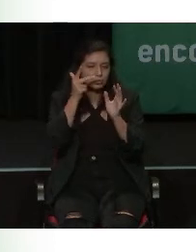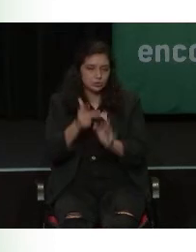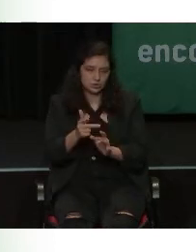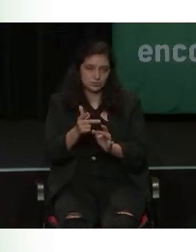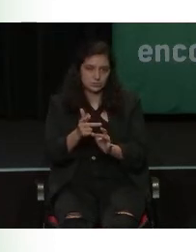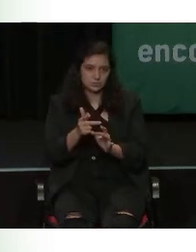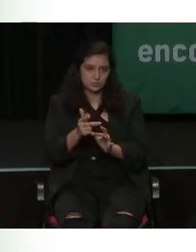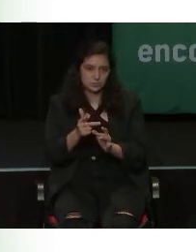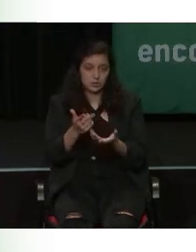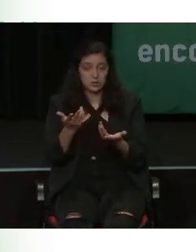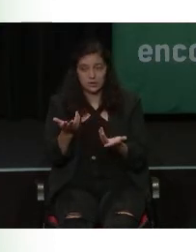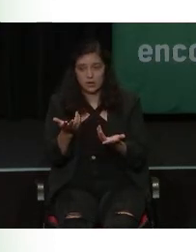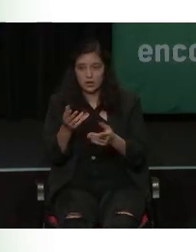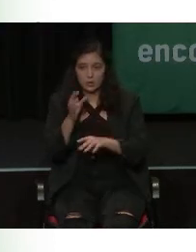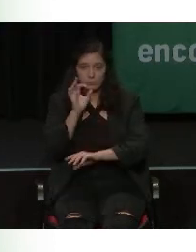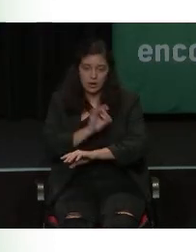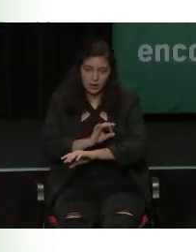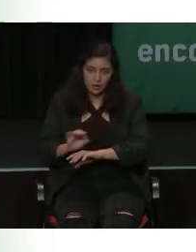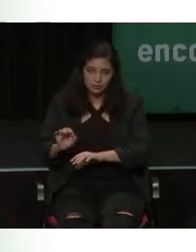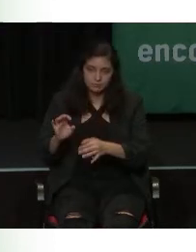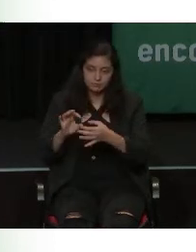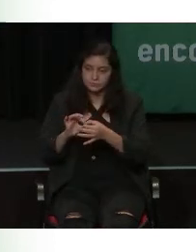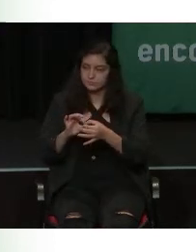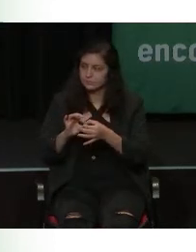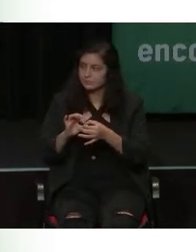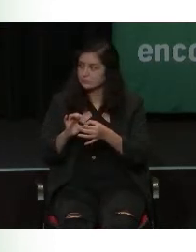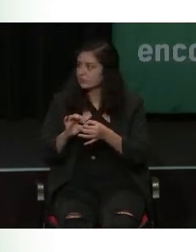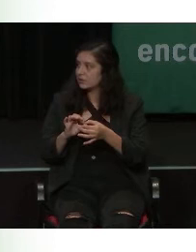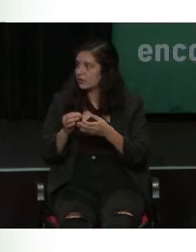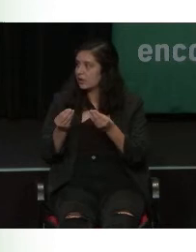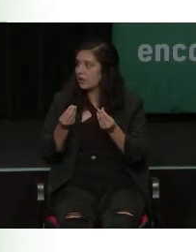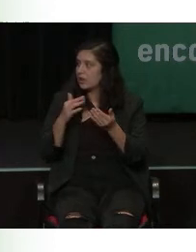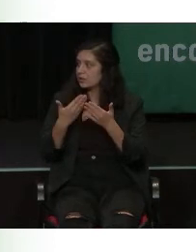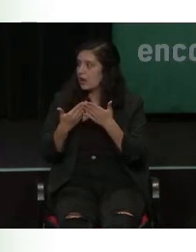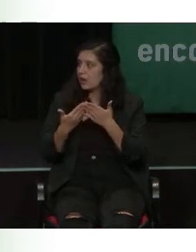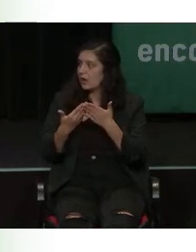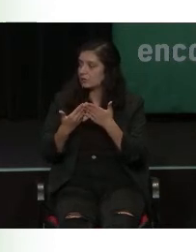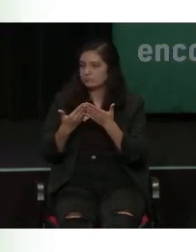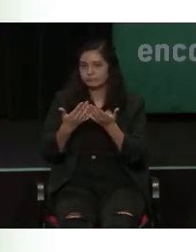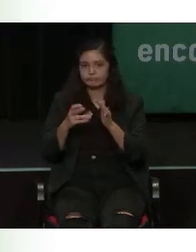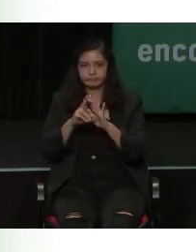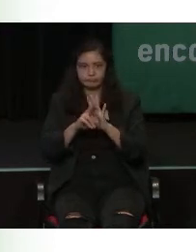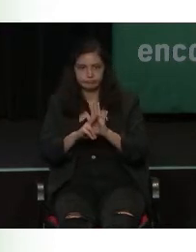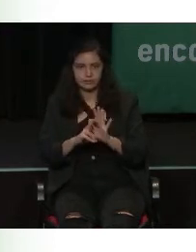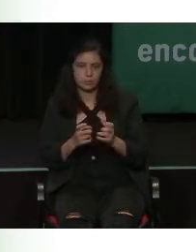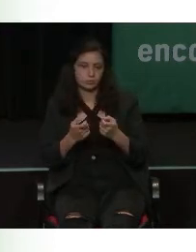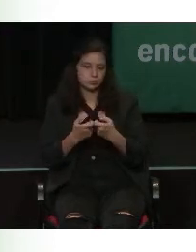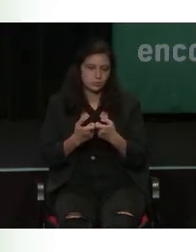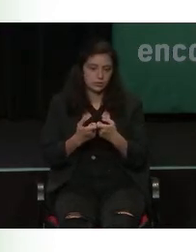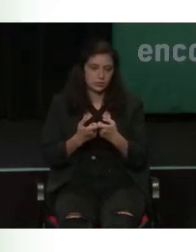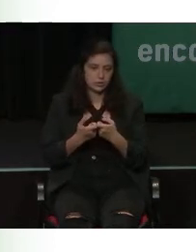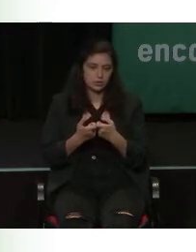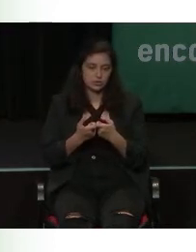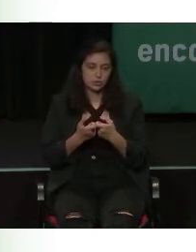dados. Portanto, é uma arquitetura que consegue claramente aderir a regulamentações como o Regulamento Geral de Proteção de